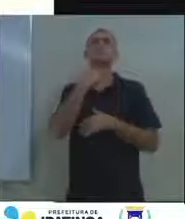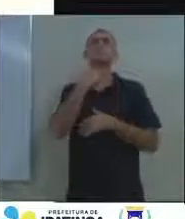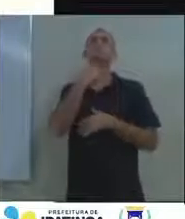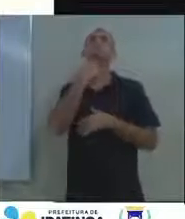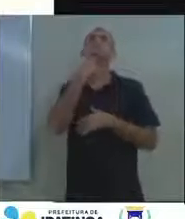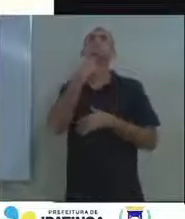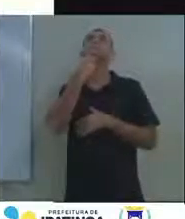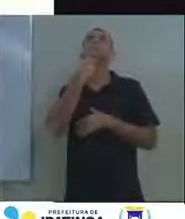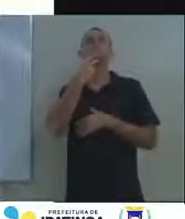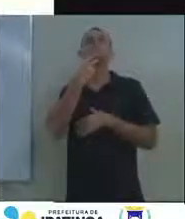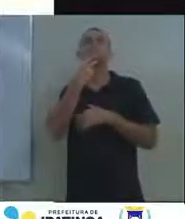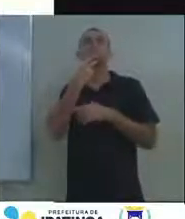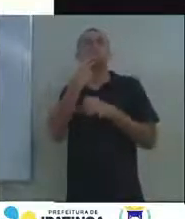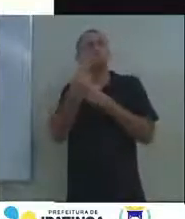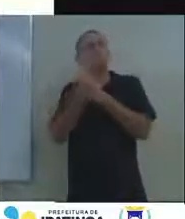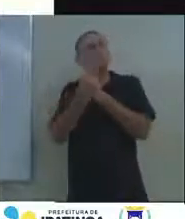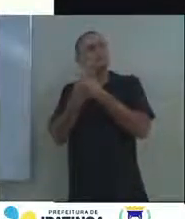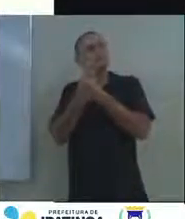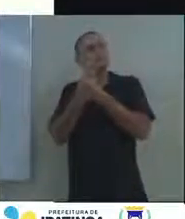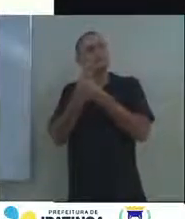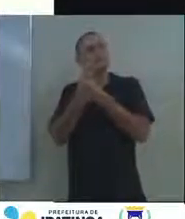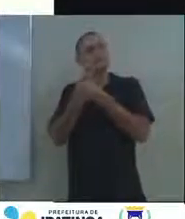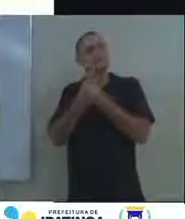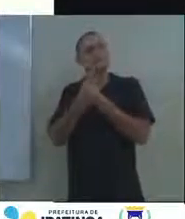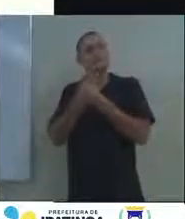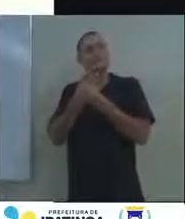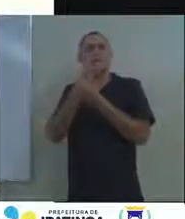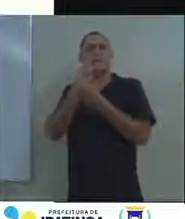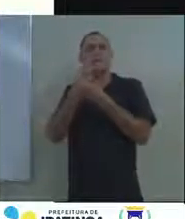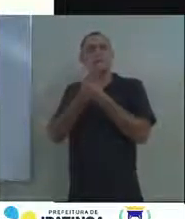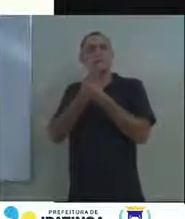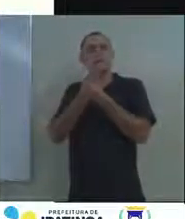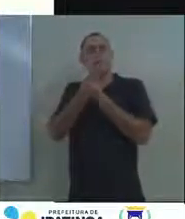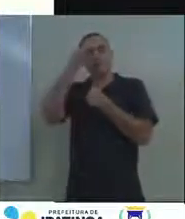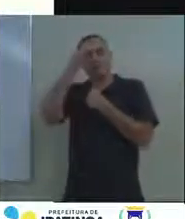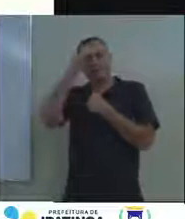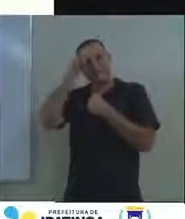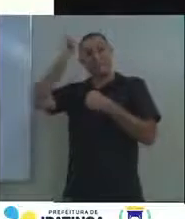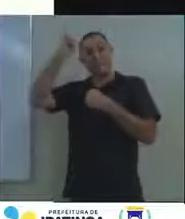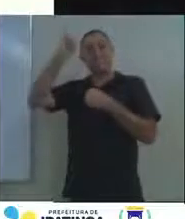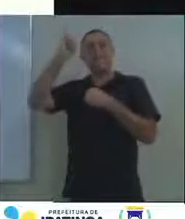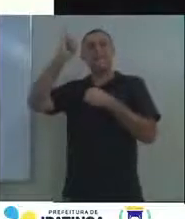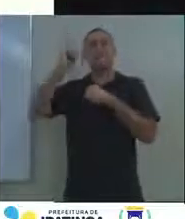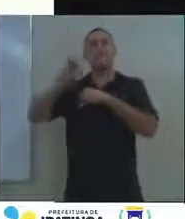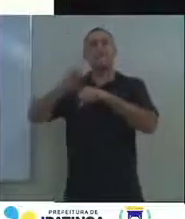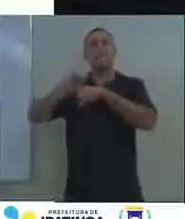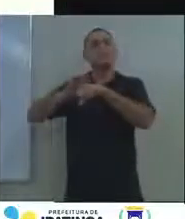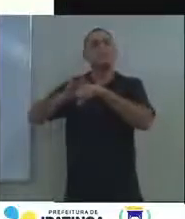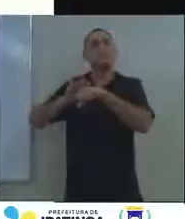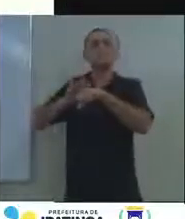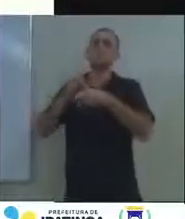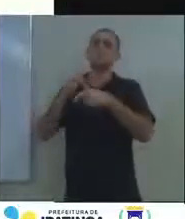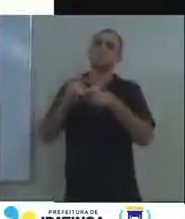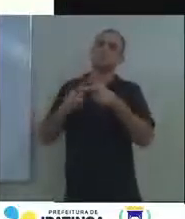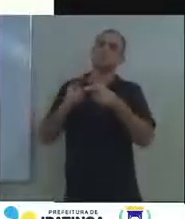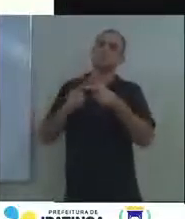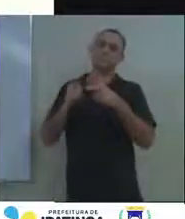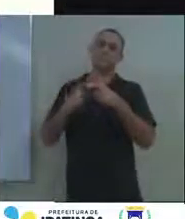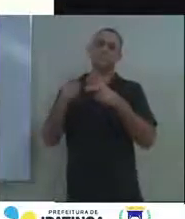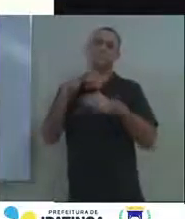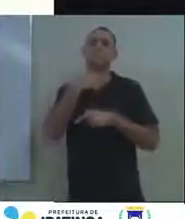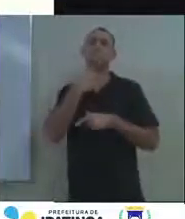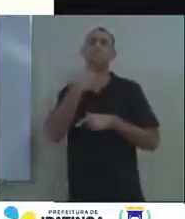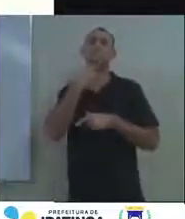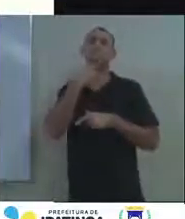precisa ser um tratamento, mas é preventivo. Uma vez a cada 6 meses, né? Uma vez por ano, a